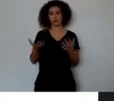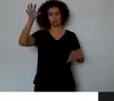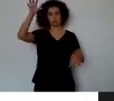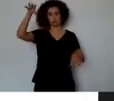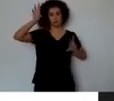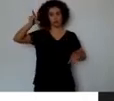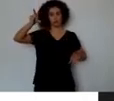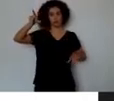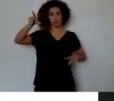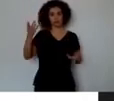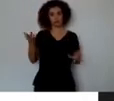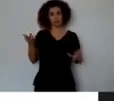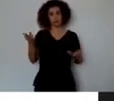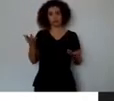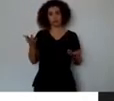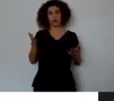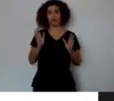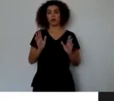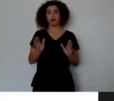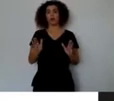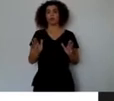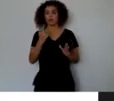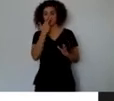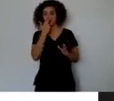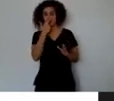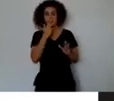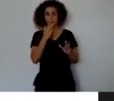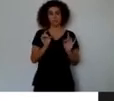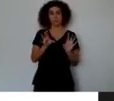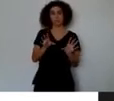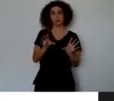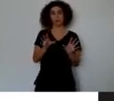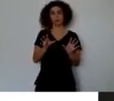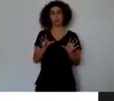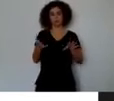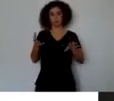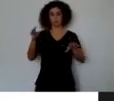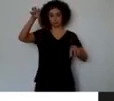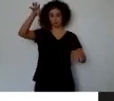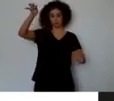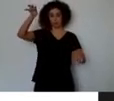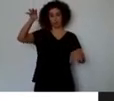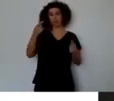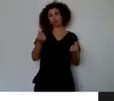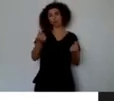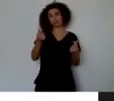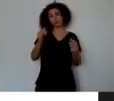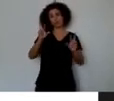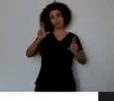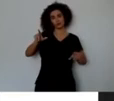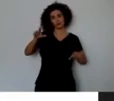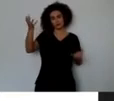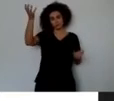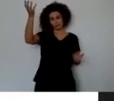Então, assim, apesar dessa divergência ser visível, ela é interpretada como uma desigualdade econômica e não como uma desigualdade racial. E,